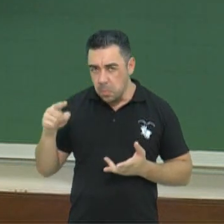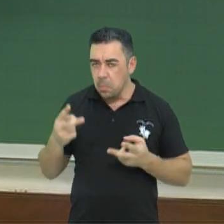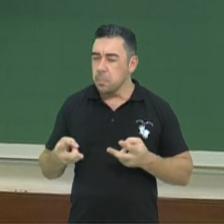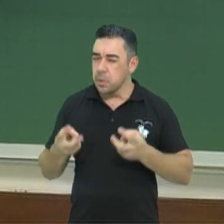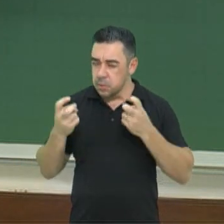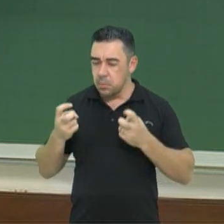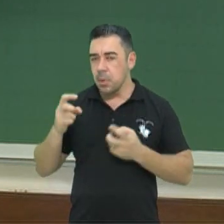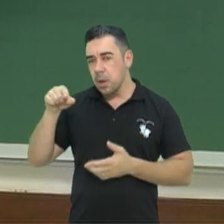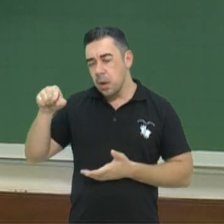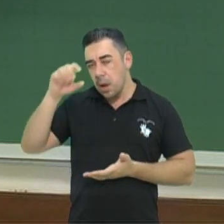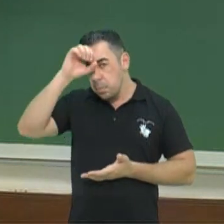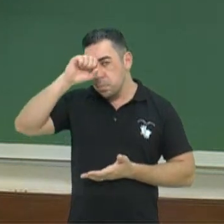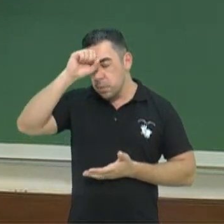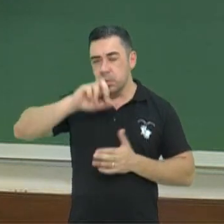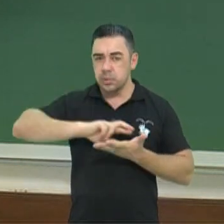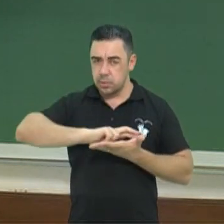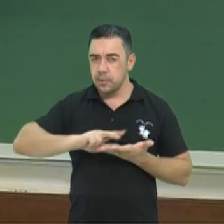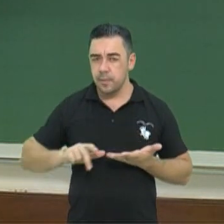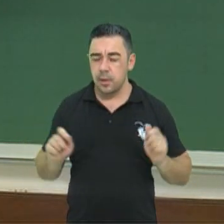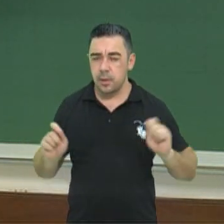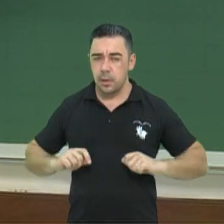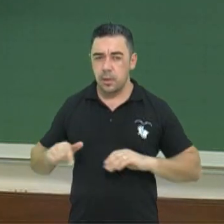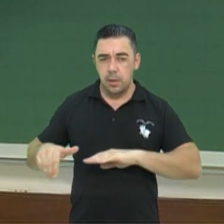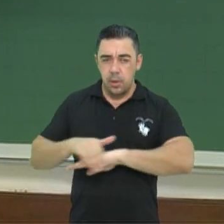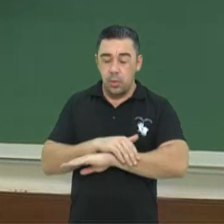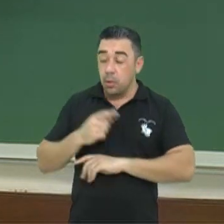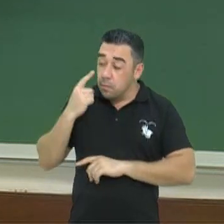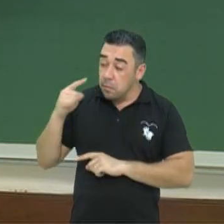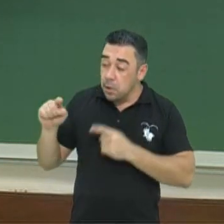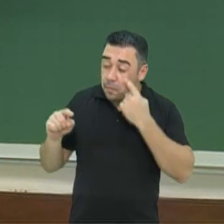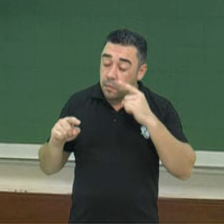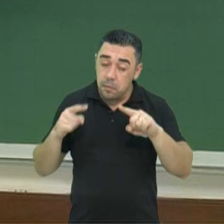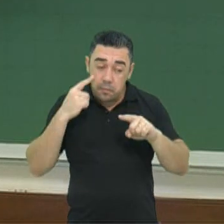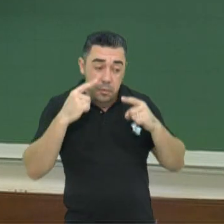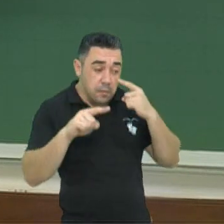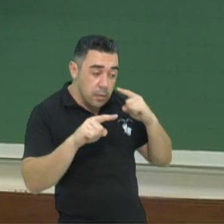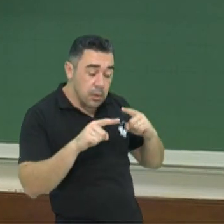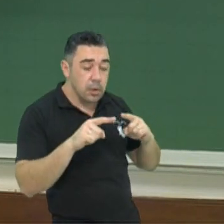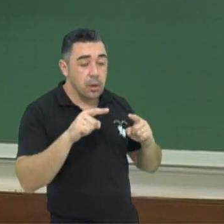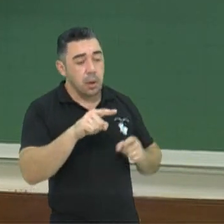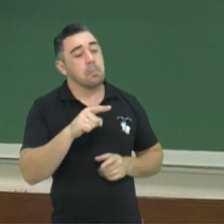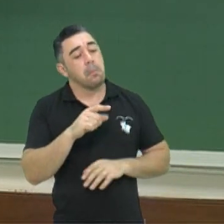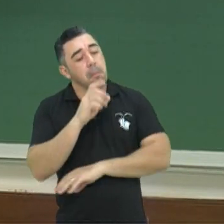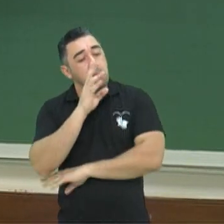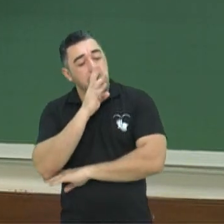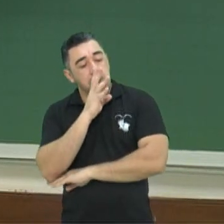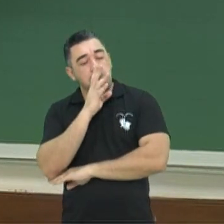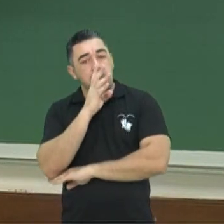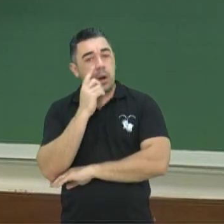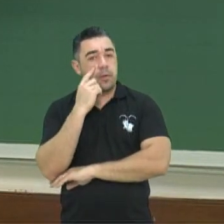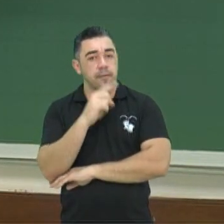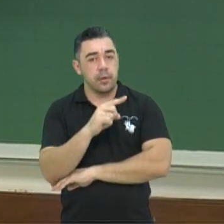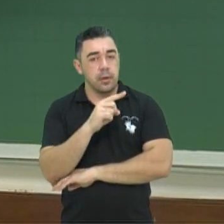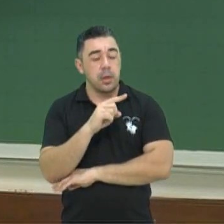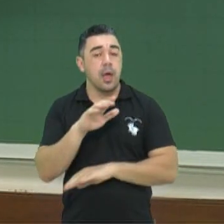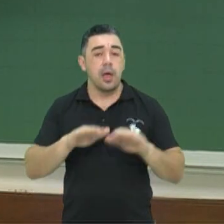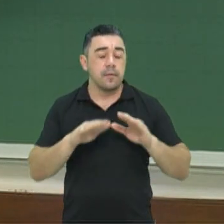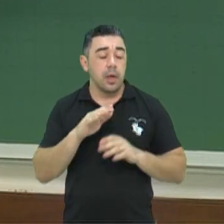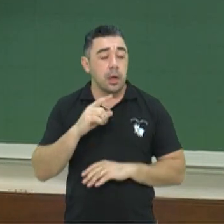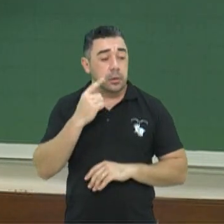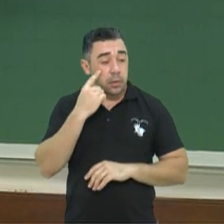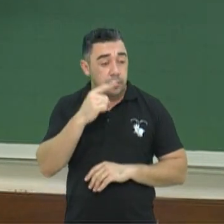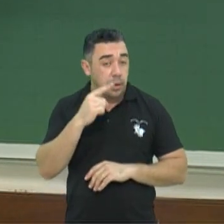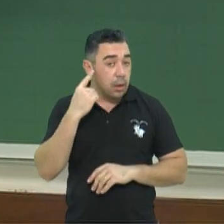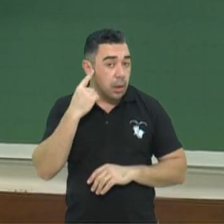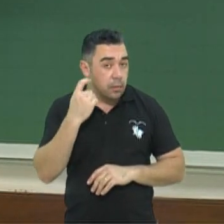sempre aprendo coisas diferentes na rua, né, ouvindo pessoas tocando e muitas vezes até ouvindo